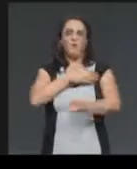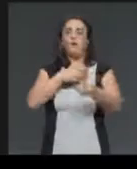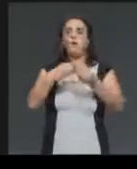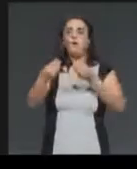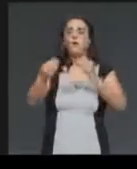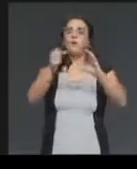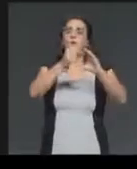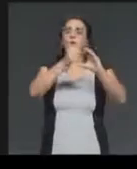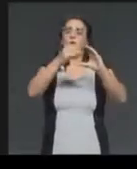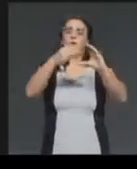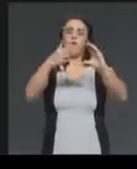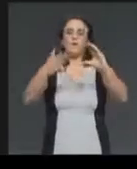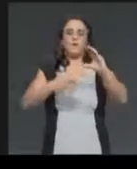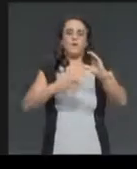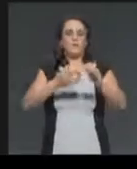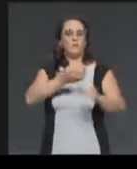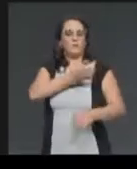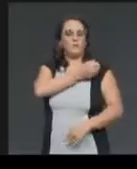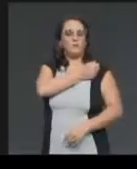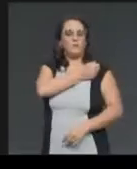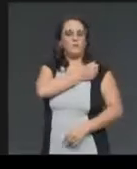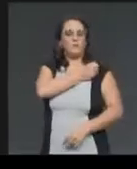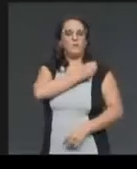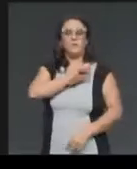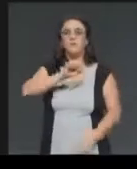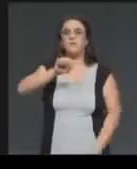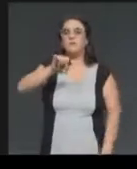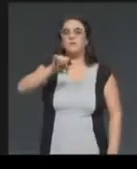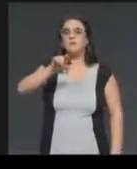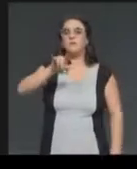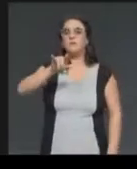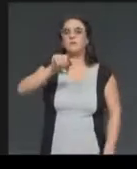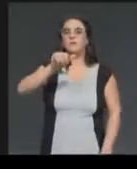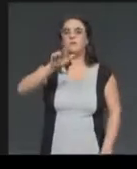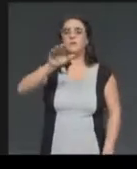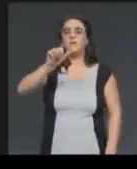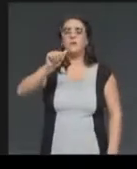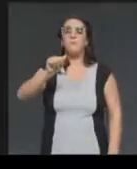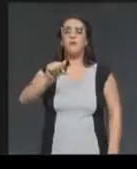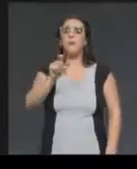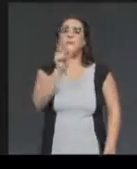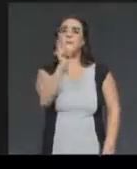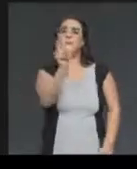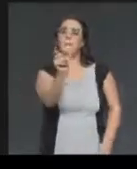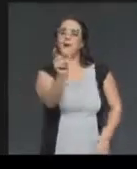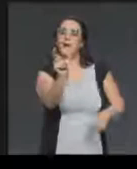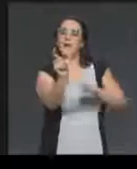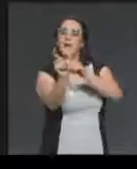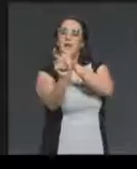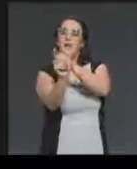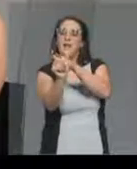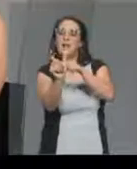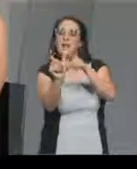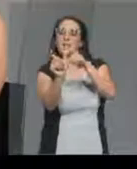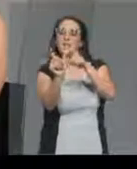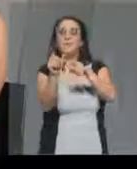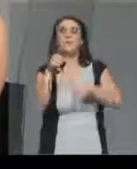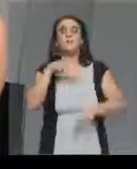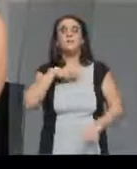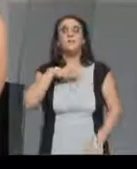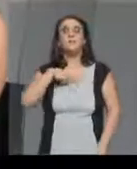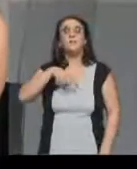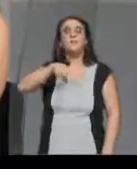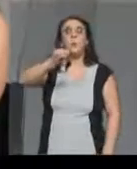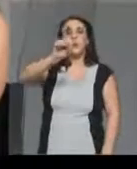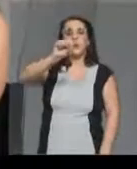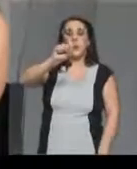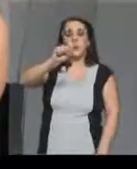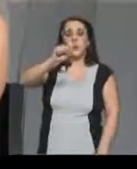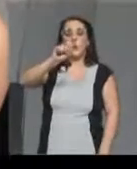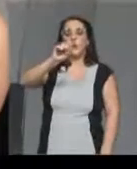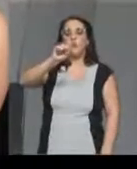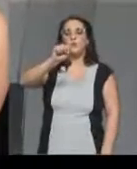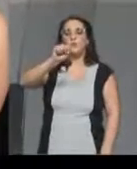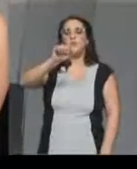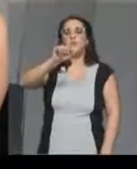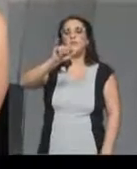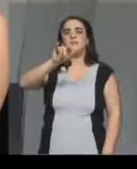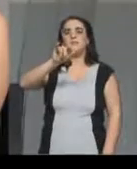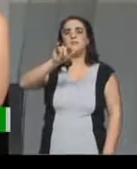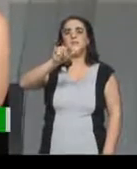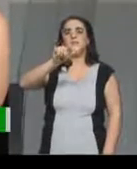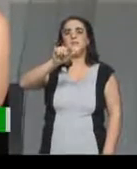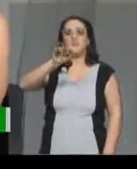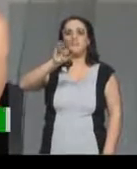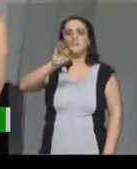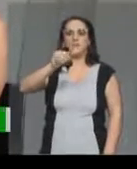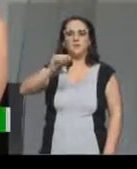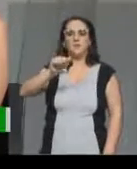quanto ao número de sílabas, uma palavra de 8 sílabas? Bom, a palavra de 8 sílabas vai ser